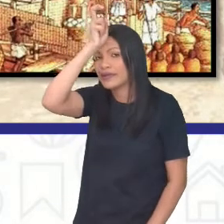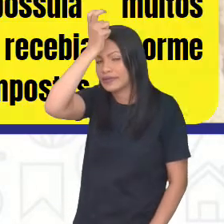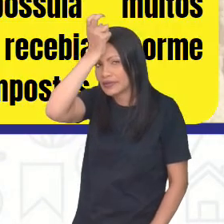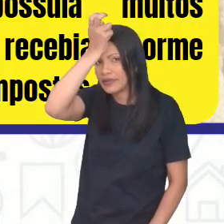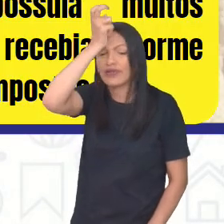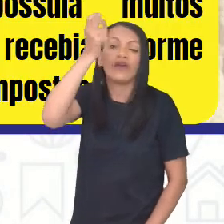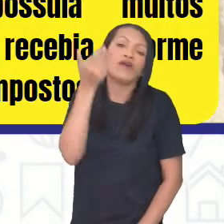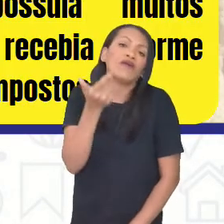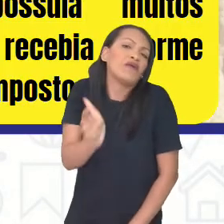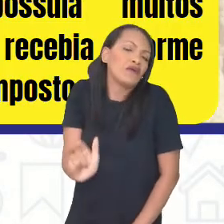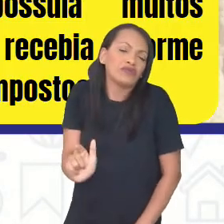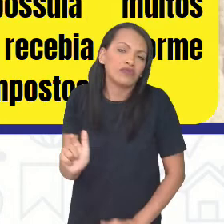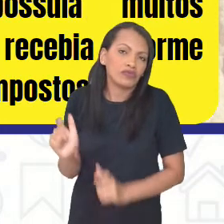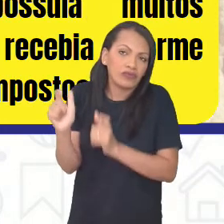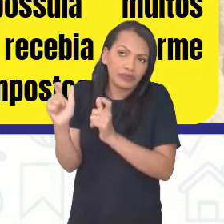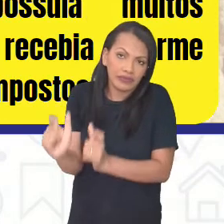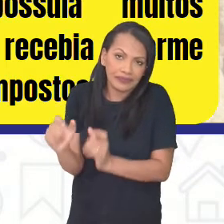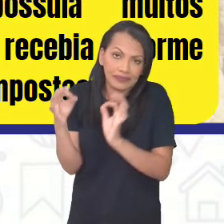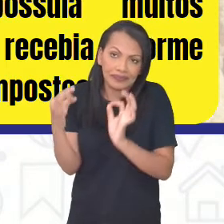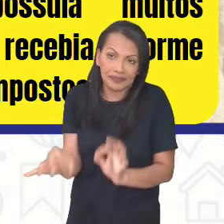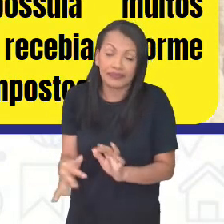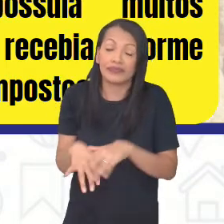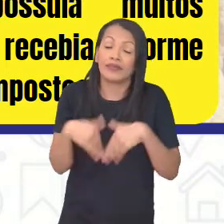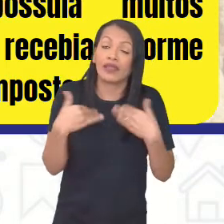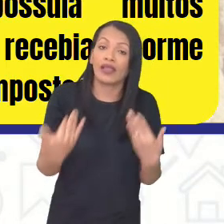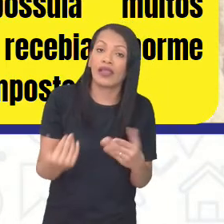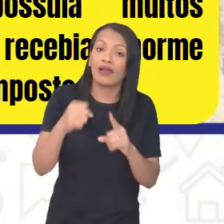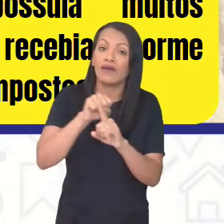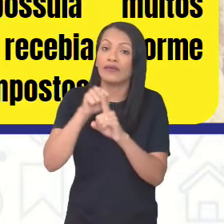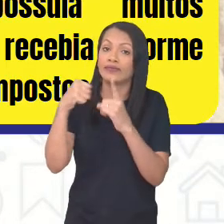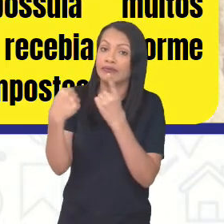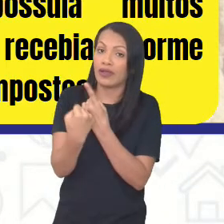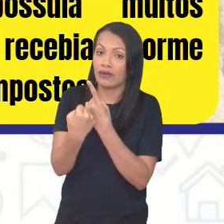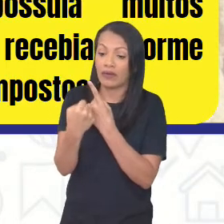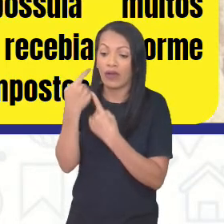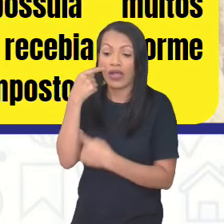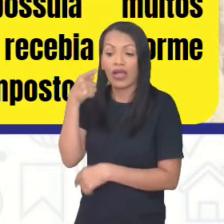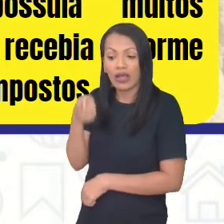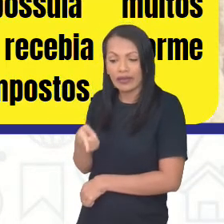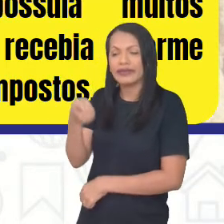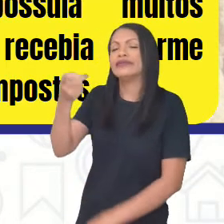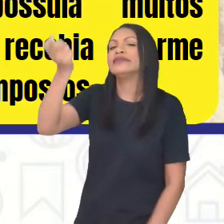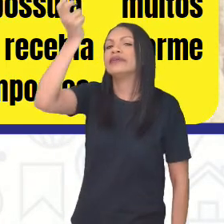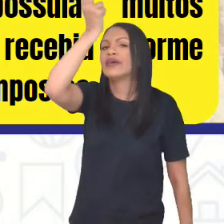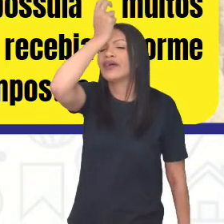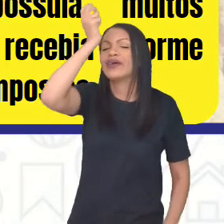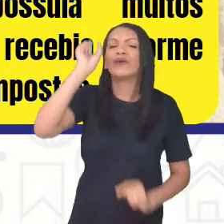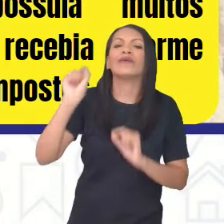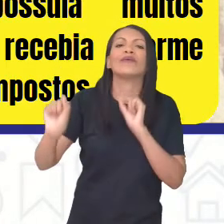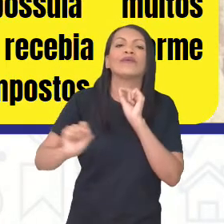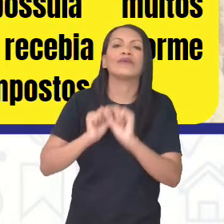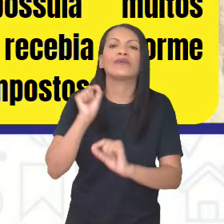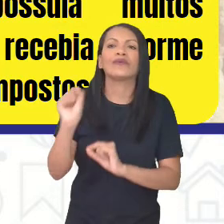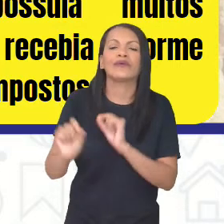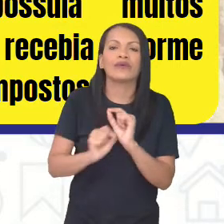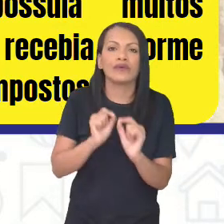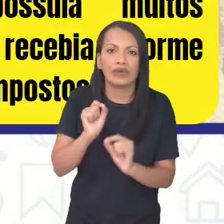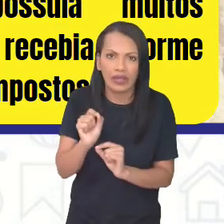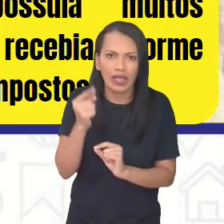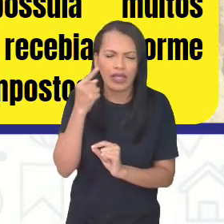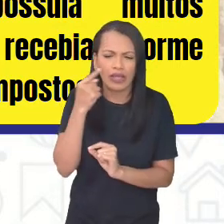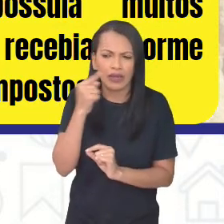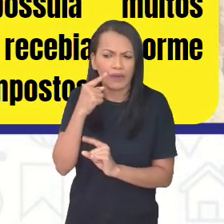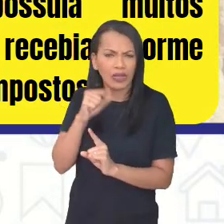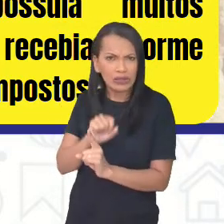outros territórios. Aí vejam, a sociedade, né, egípcia, ela era assim marcada, né, por ser